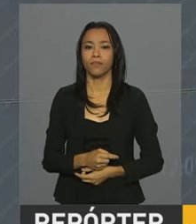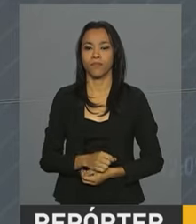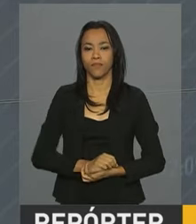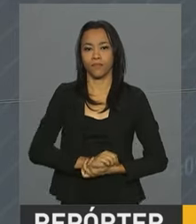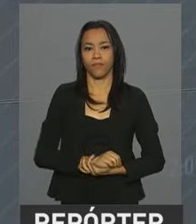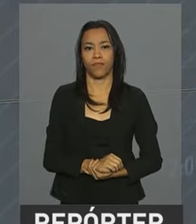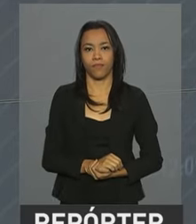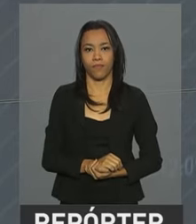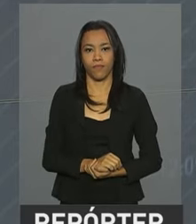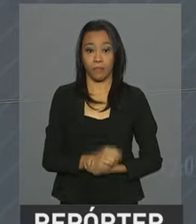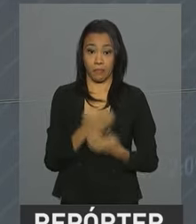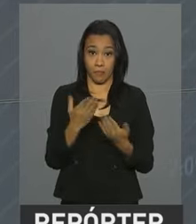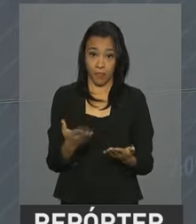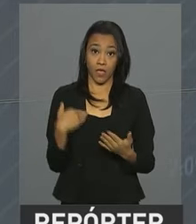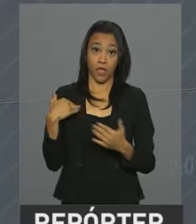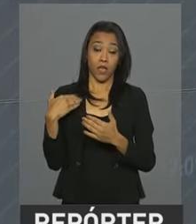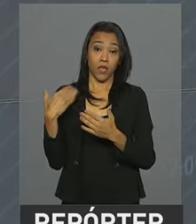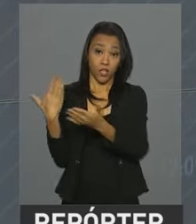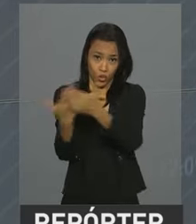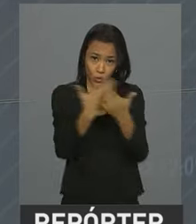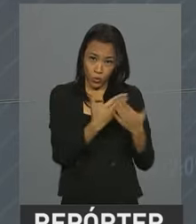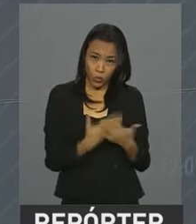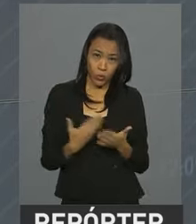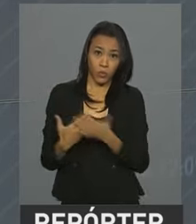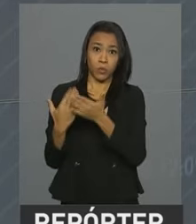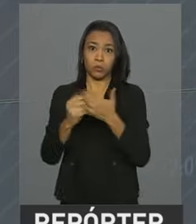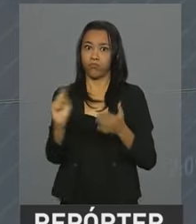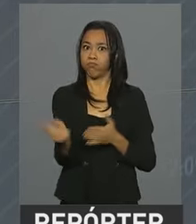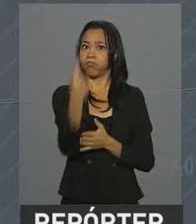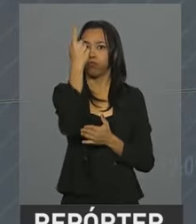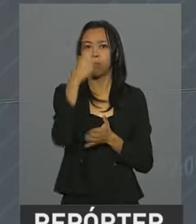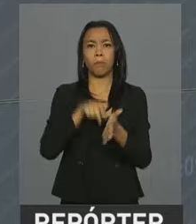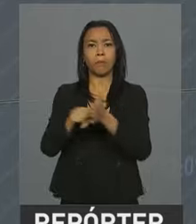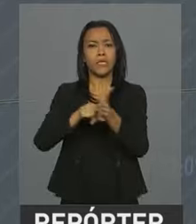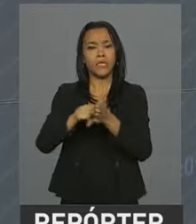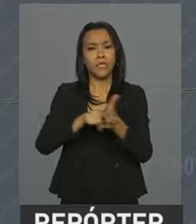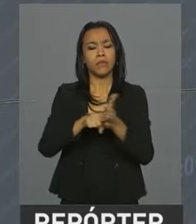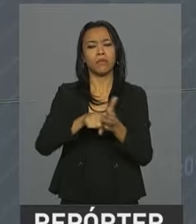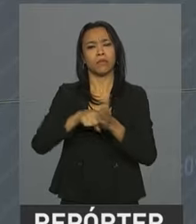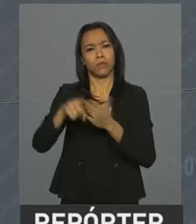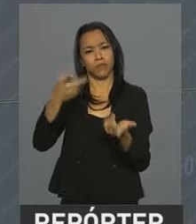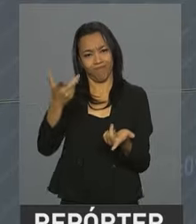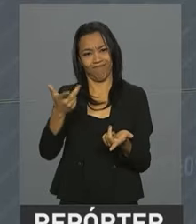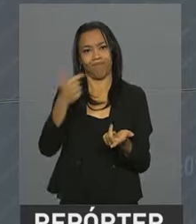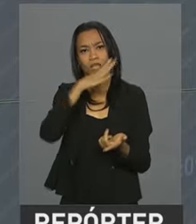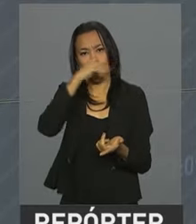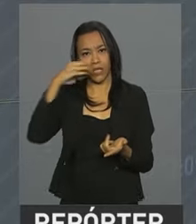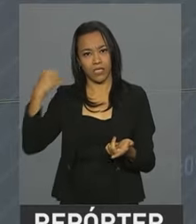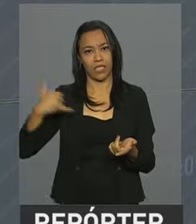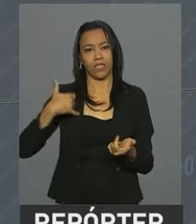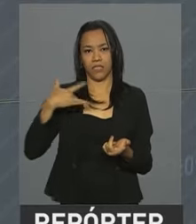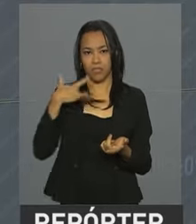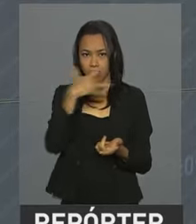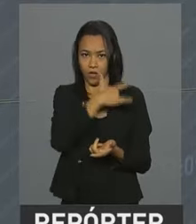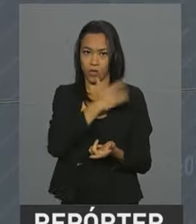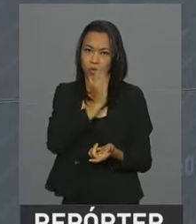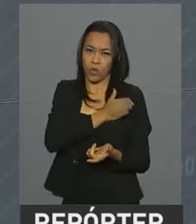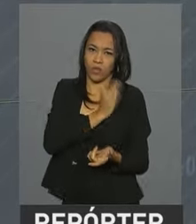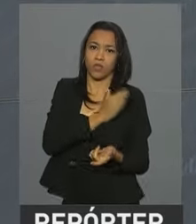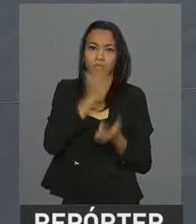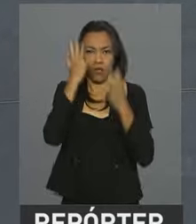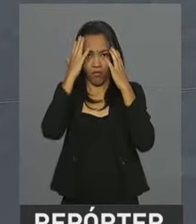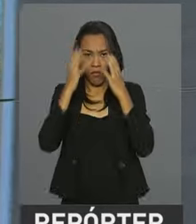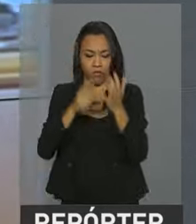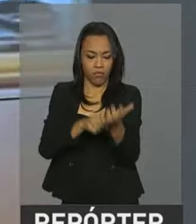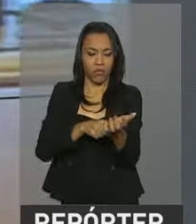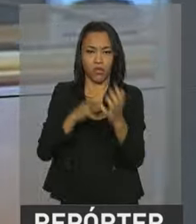receita.fazenda.gov.br e um estudo inédito sobre os riscos cardiovasculares em adolescentes foi apresentado agora a pouco no Ministério da Saúde a repórter